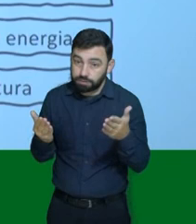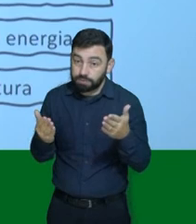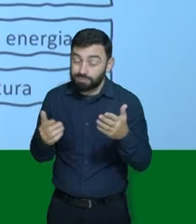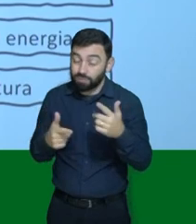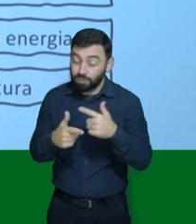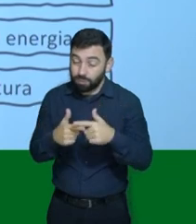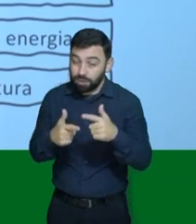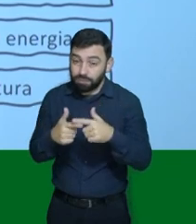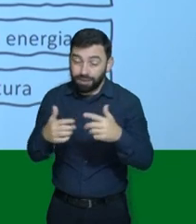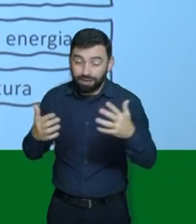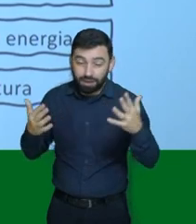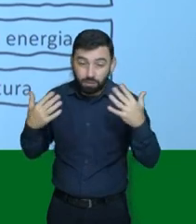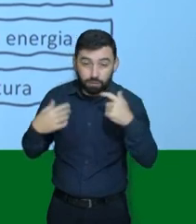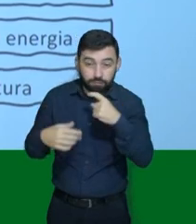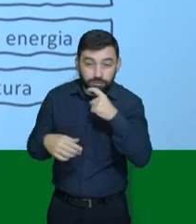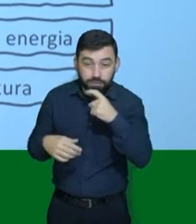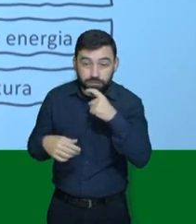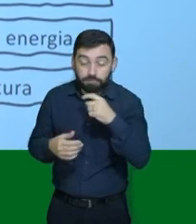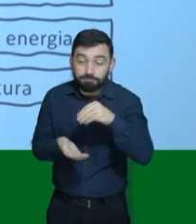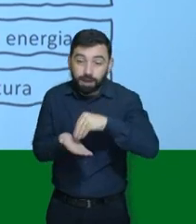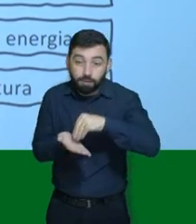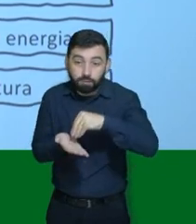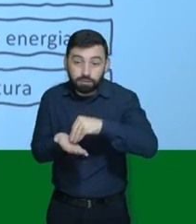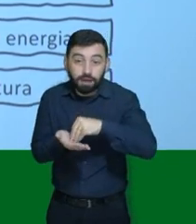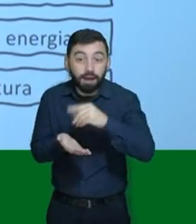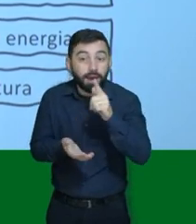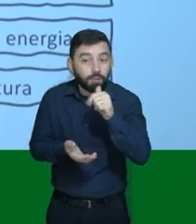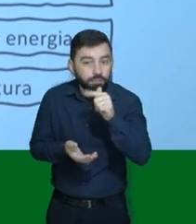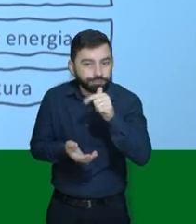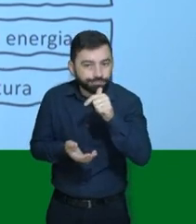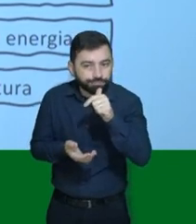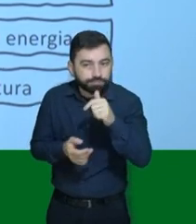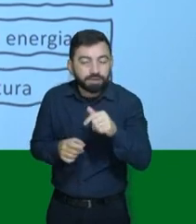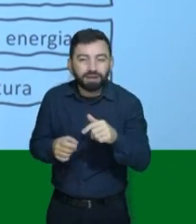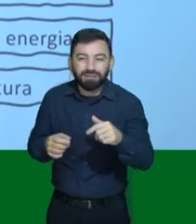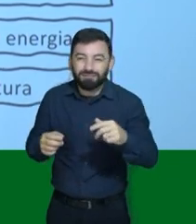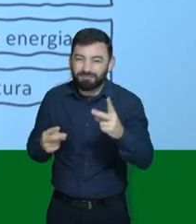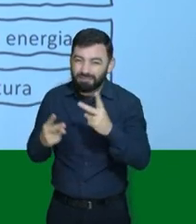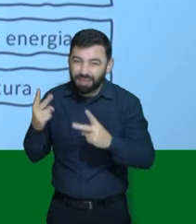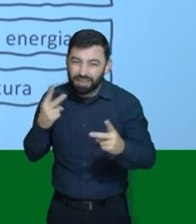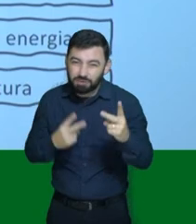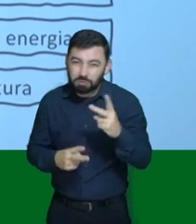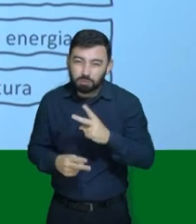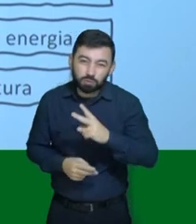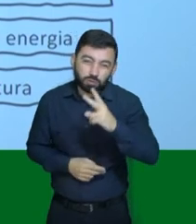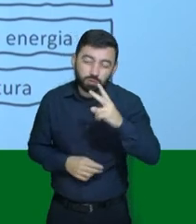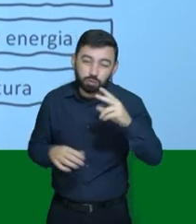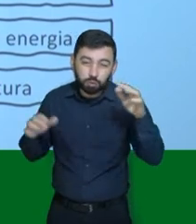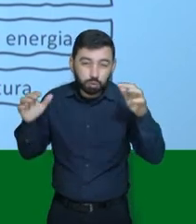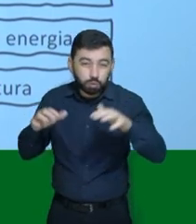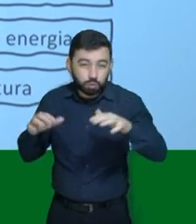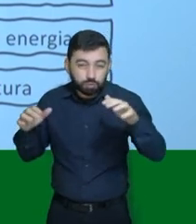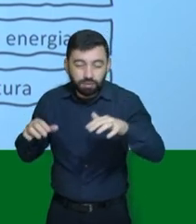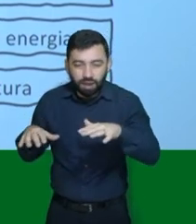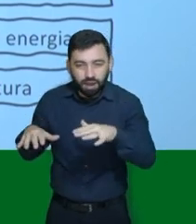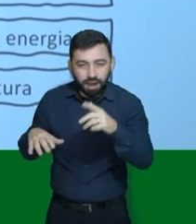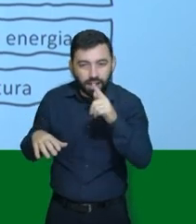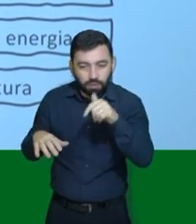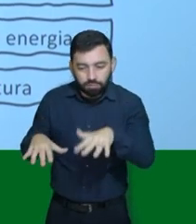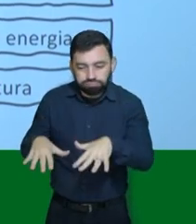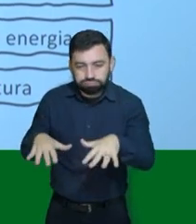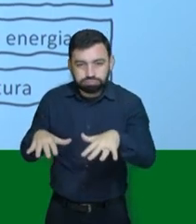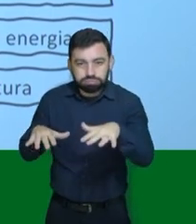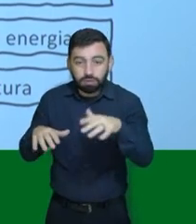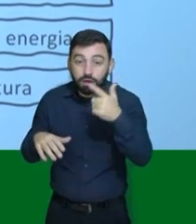crise climática traz para a gente? Escassez de água, aumento de extremos, ventos, tempestades, chuvas fortes, nível do mar. Né? Então,